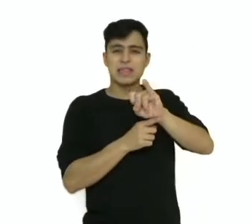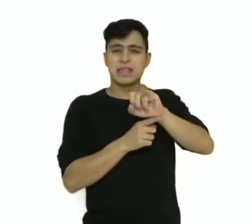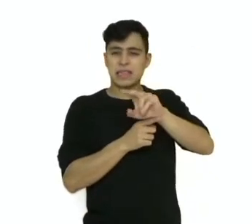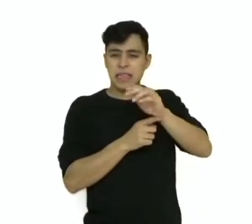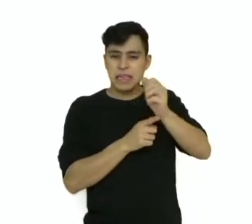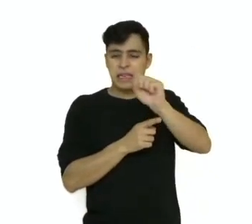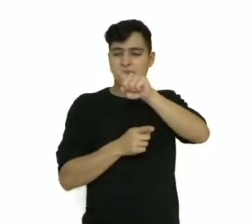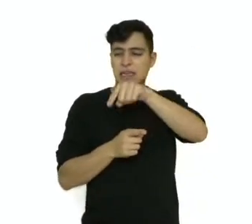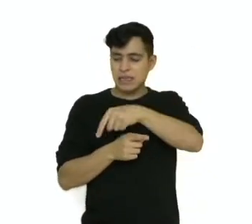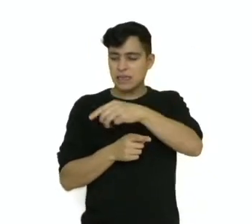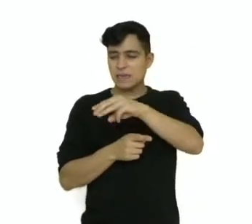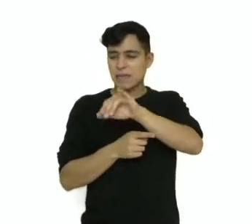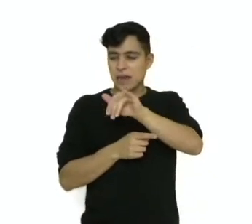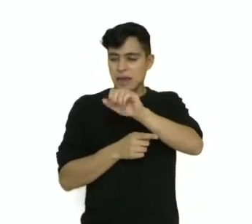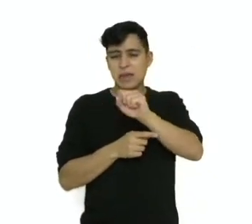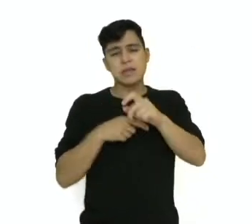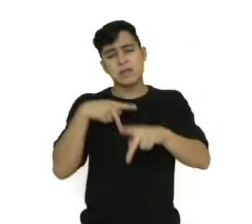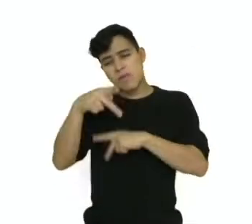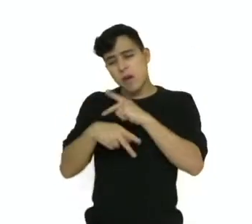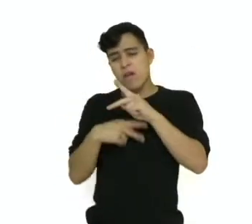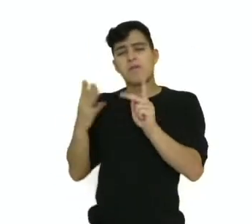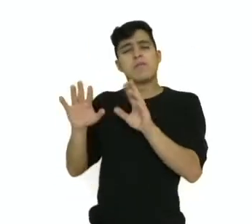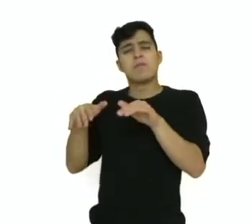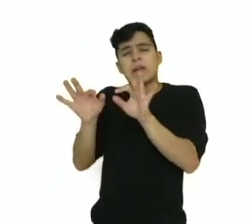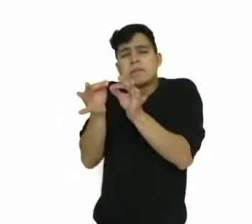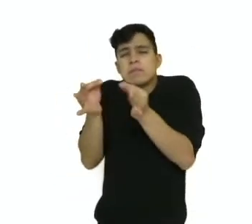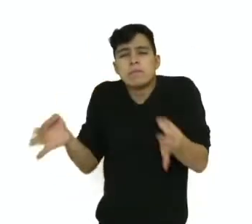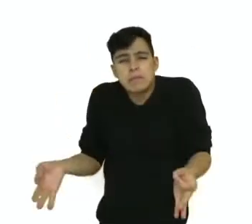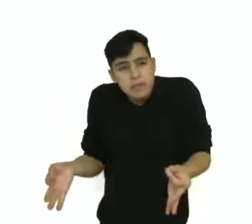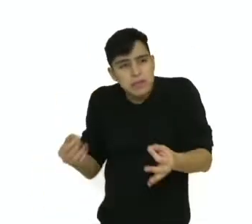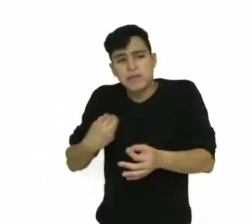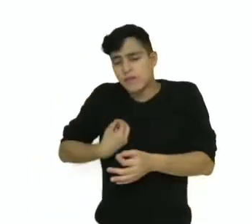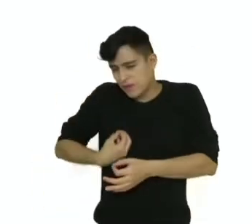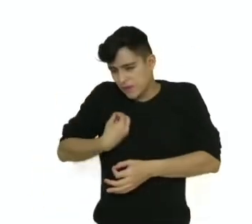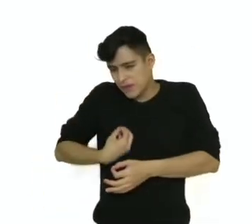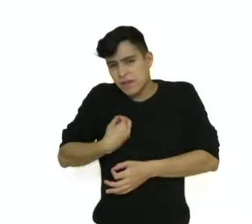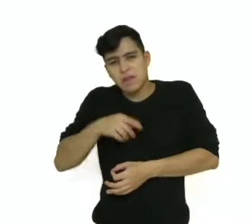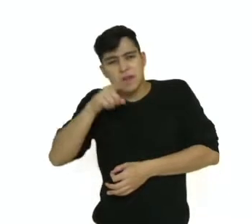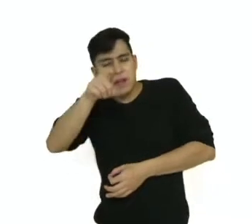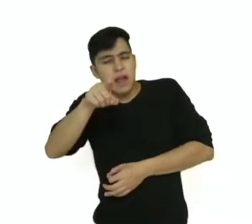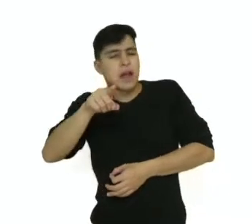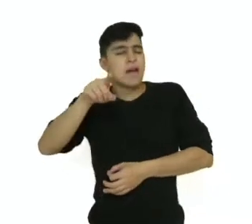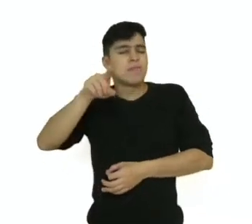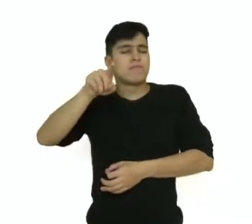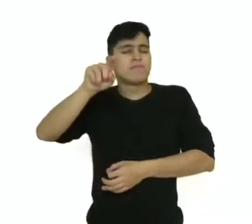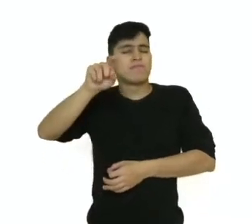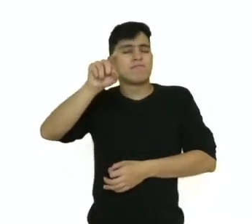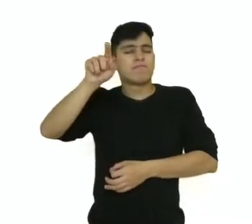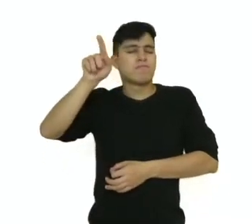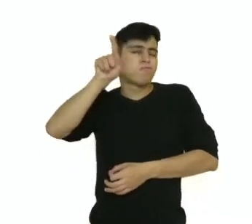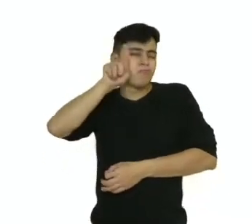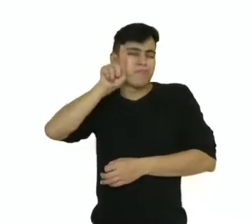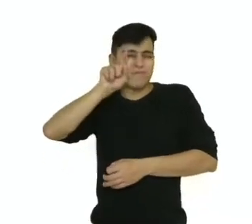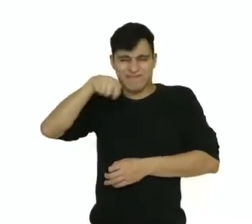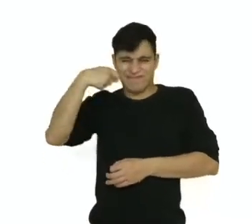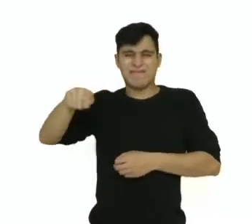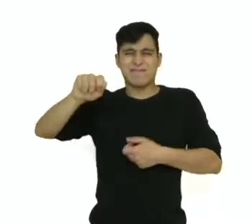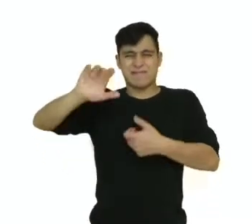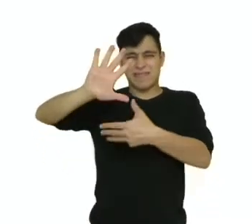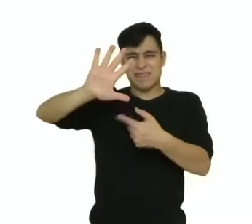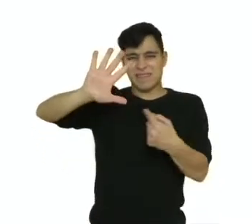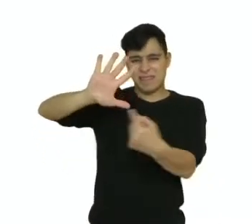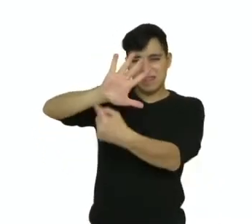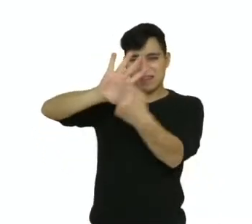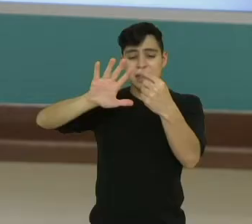povos menos desenvolvidos, como os índios que viviam aqui na região onde hoje é Estados Unidos, né? E a região aqui do